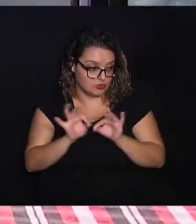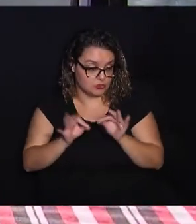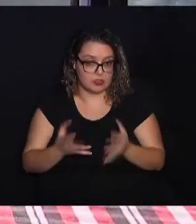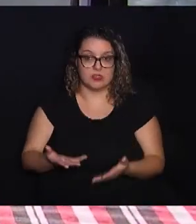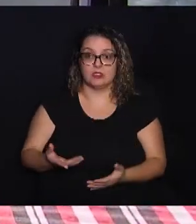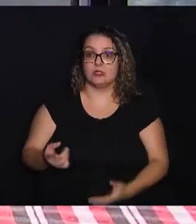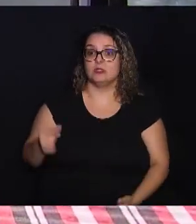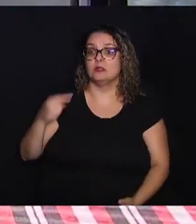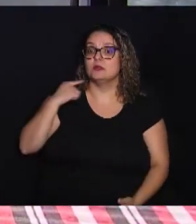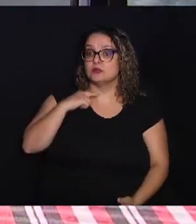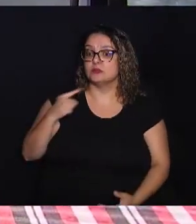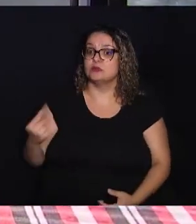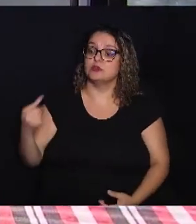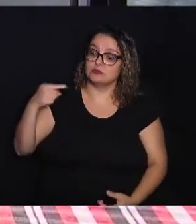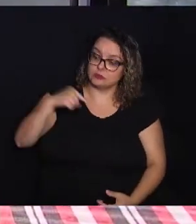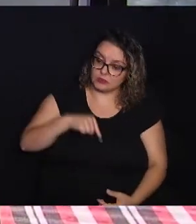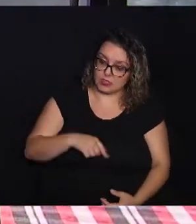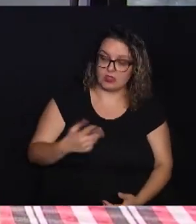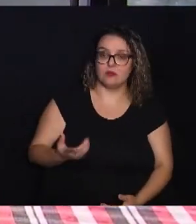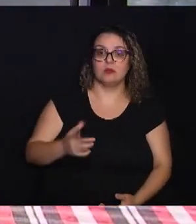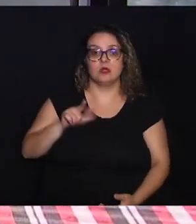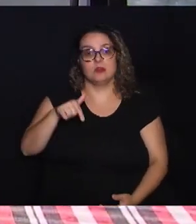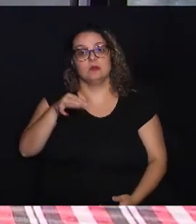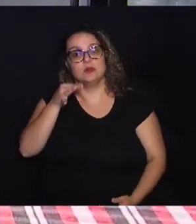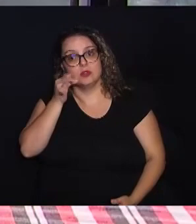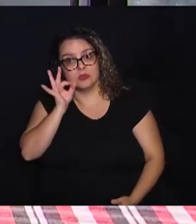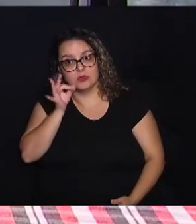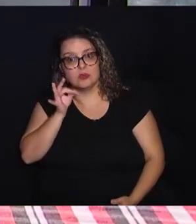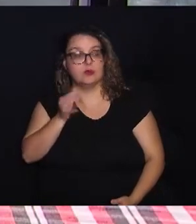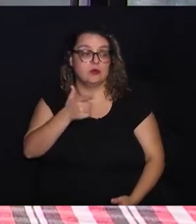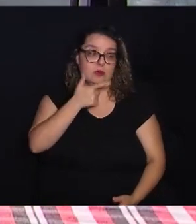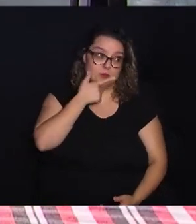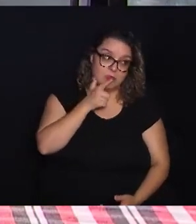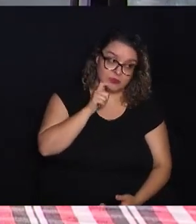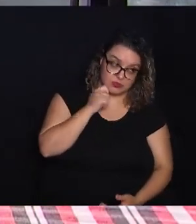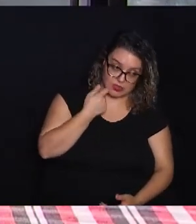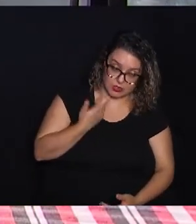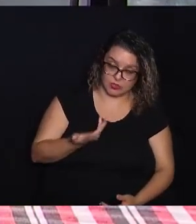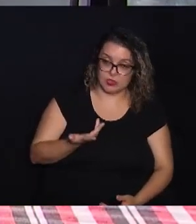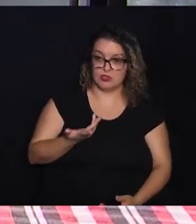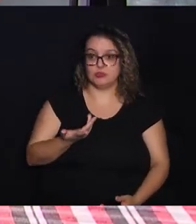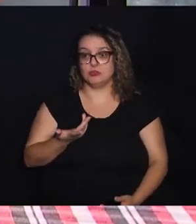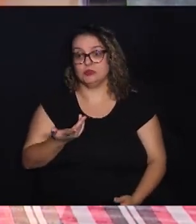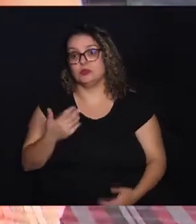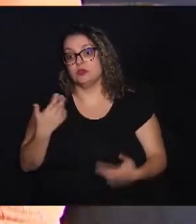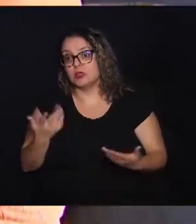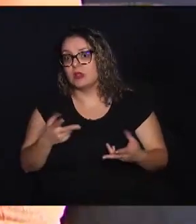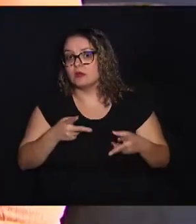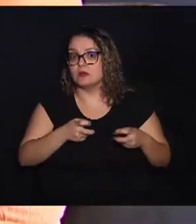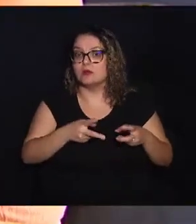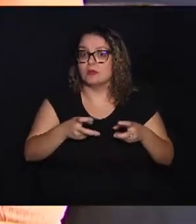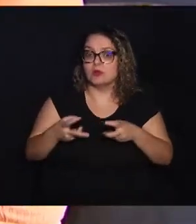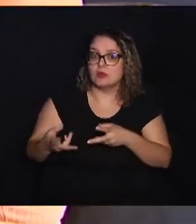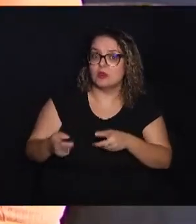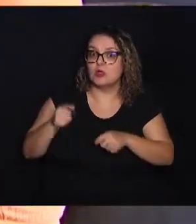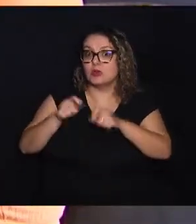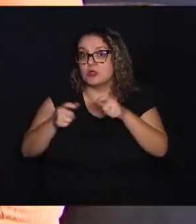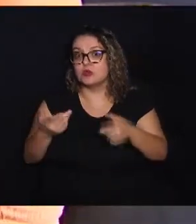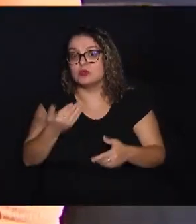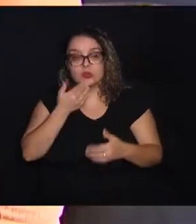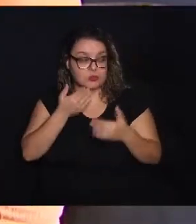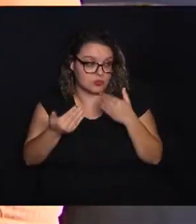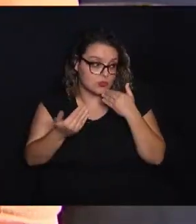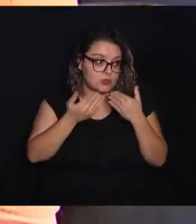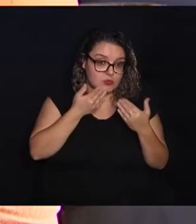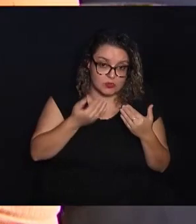Minas. Aí eu já passei do cafezinho com pão de queijo, e aí você vai percebendo o que as pessoas vão